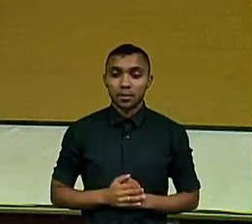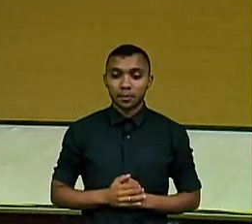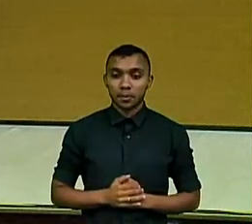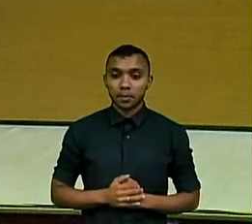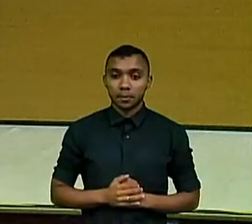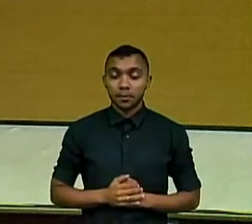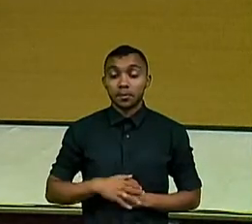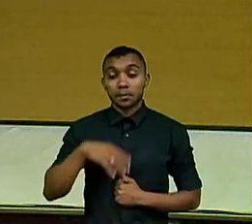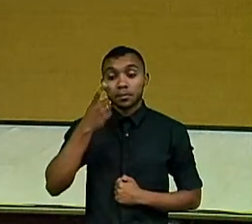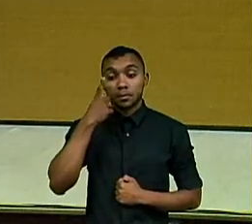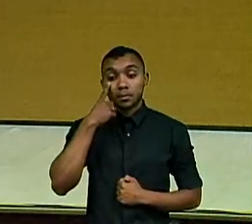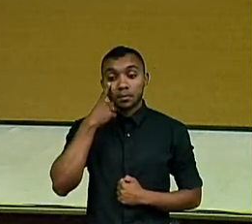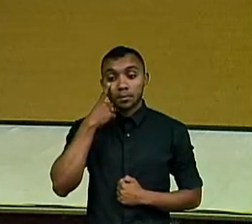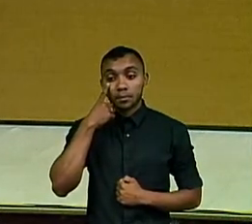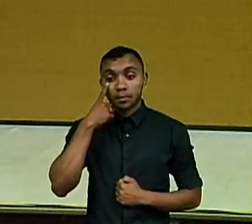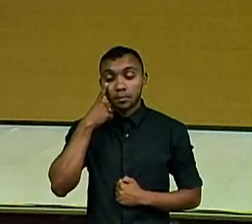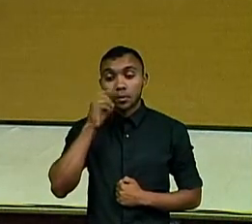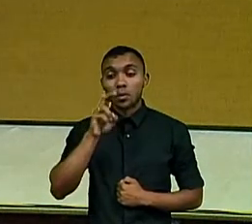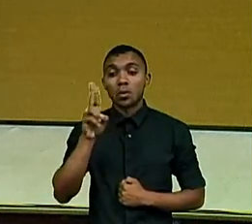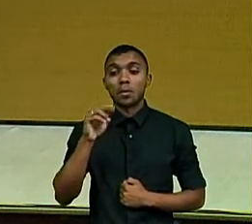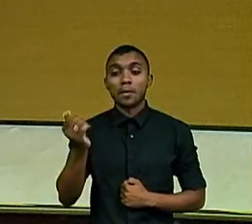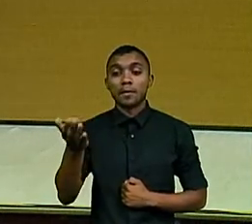vem velocidade